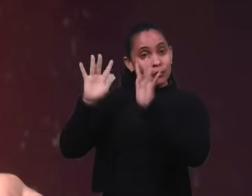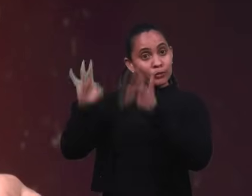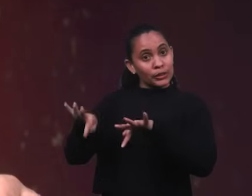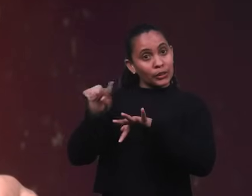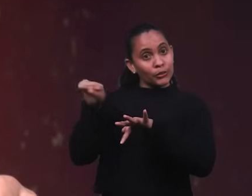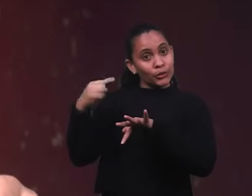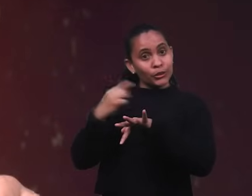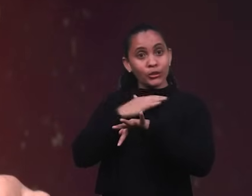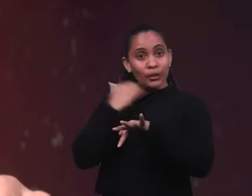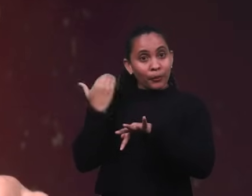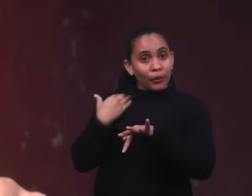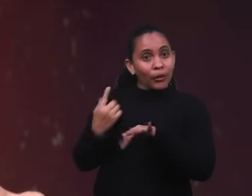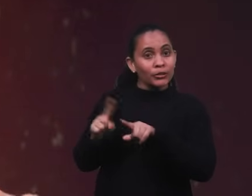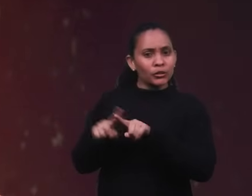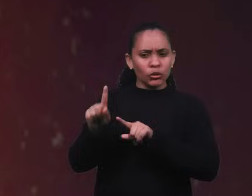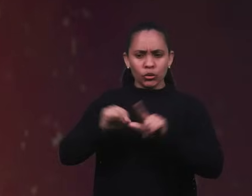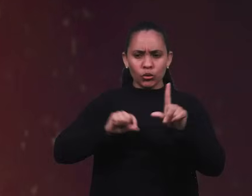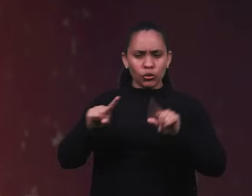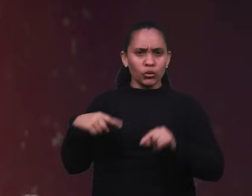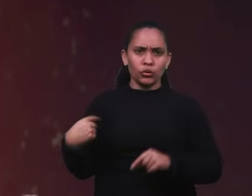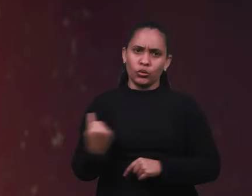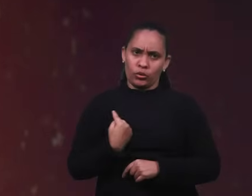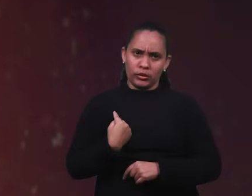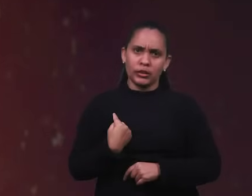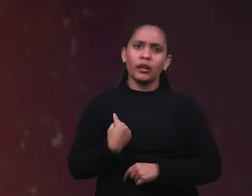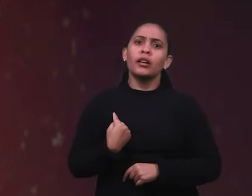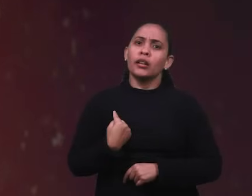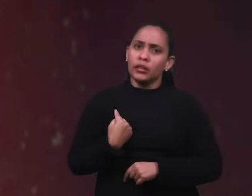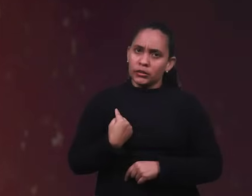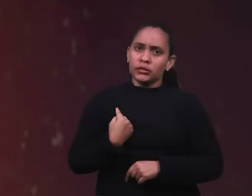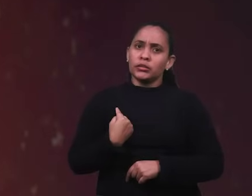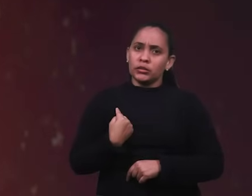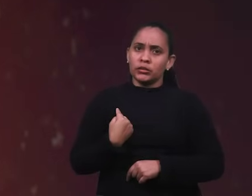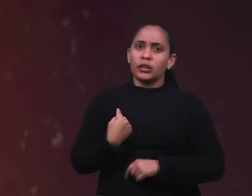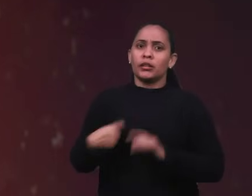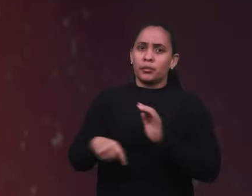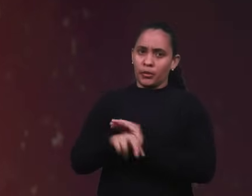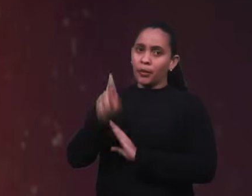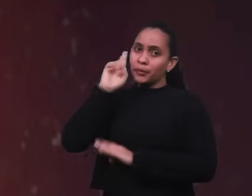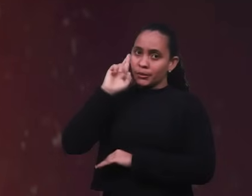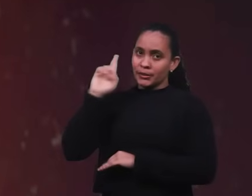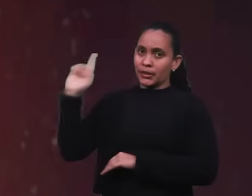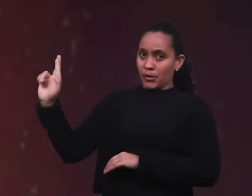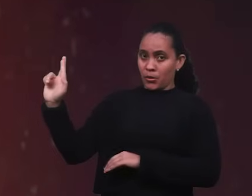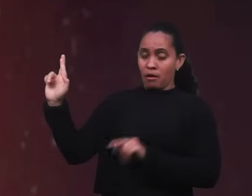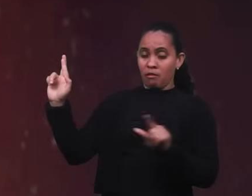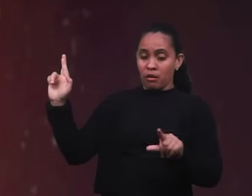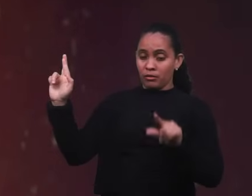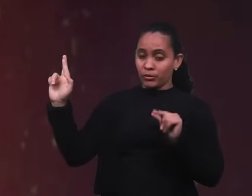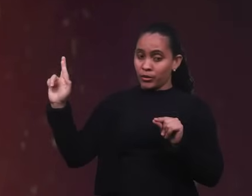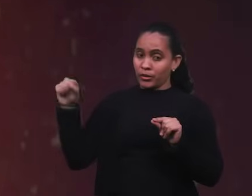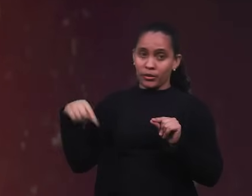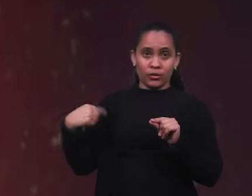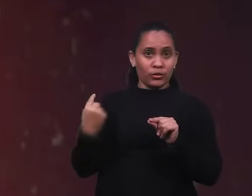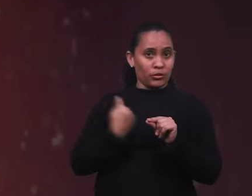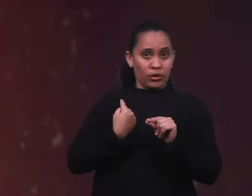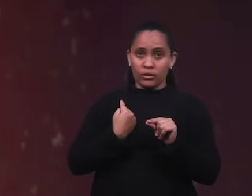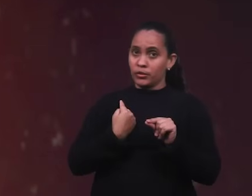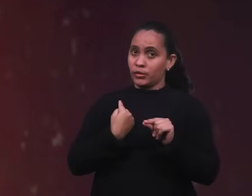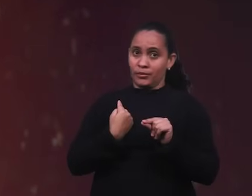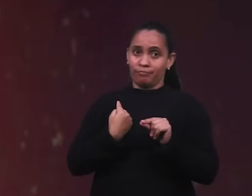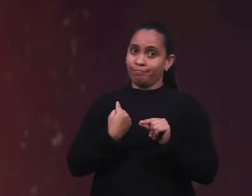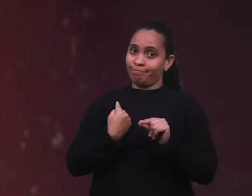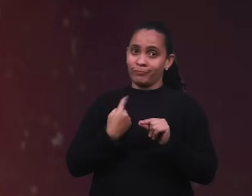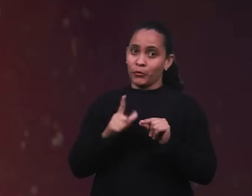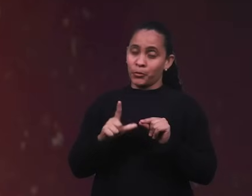todas as decisões que nós vamos tomar. Aquelas decisões que nós vamos tomar no Senhor e aquelas decisões que nós não vamos tomar no Senhor.